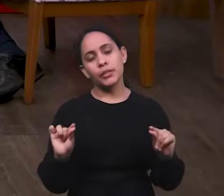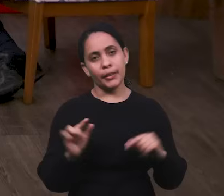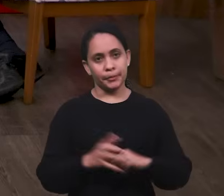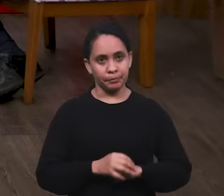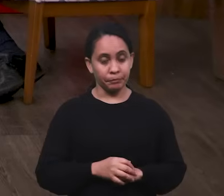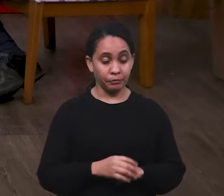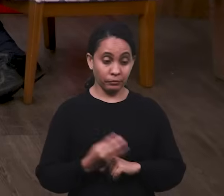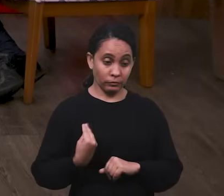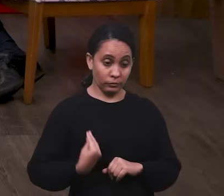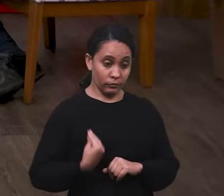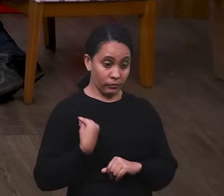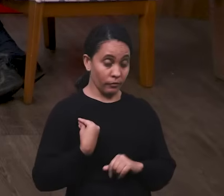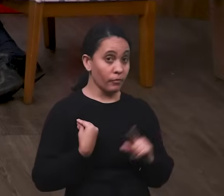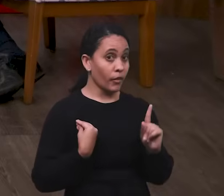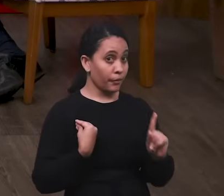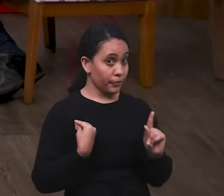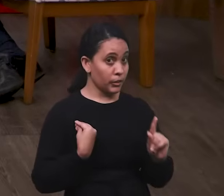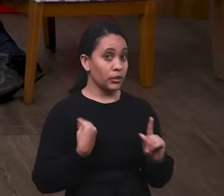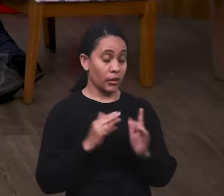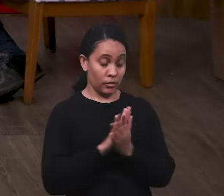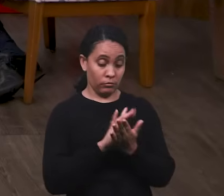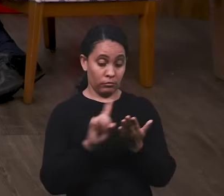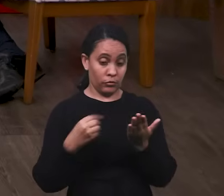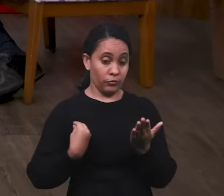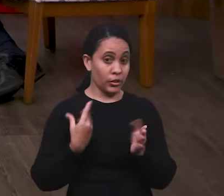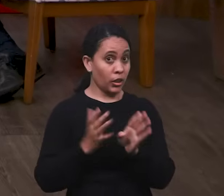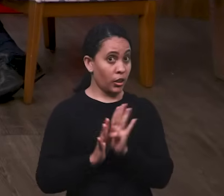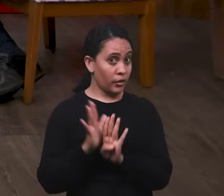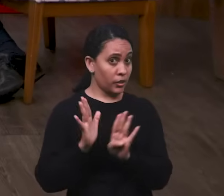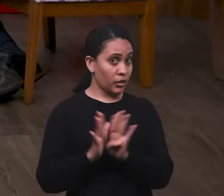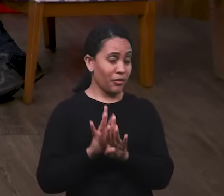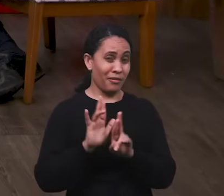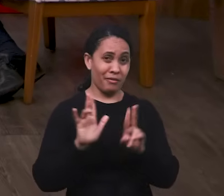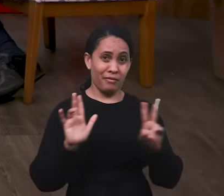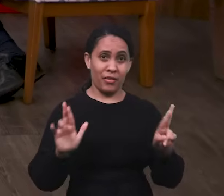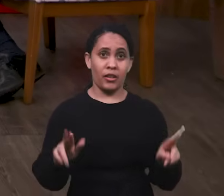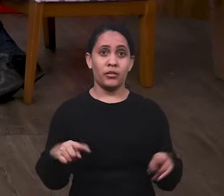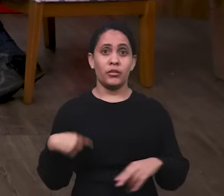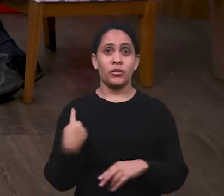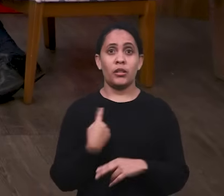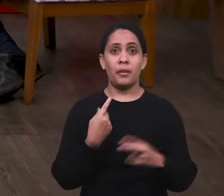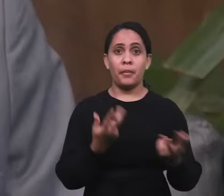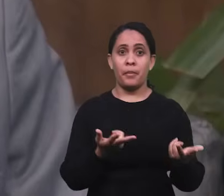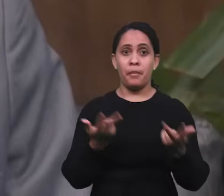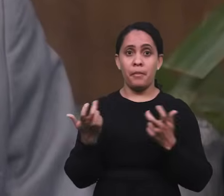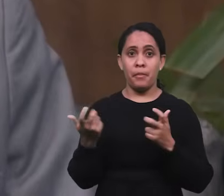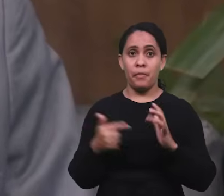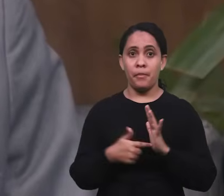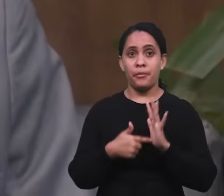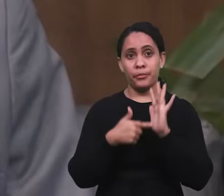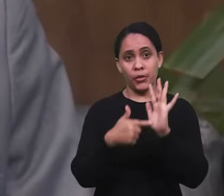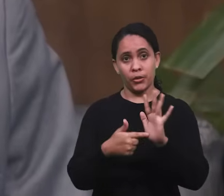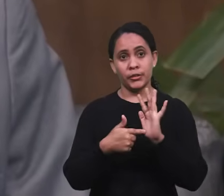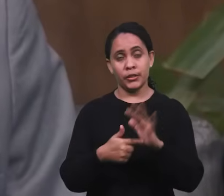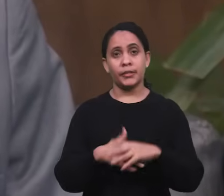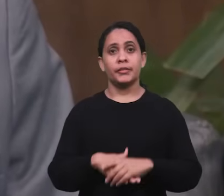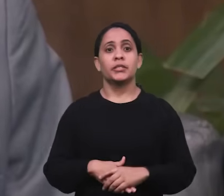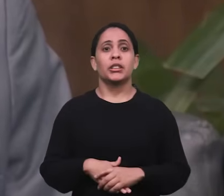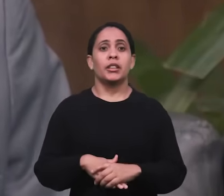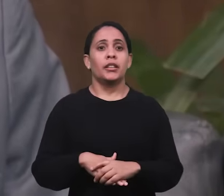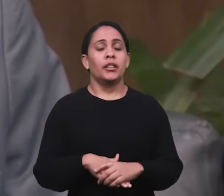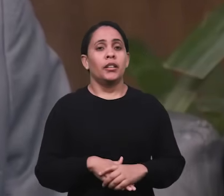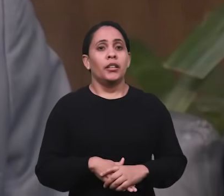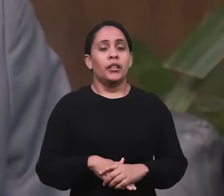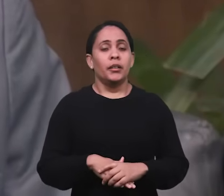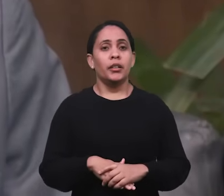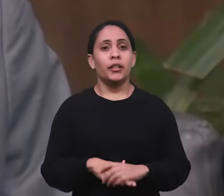fonte de vida e de ensino. Então, aqui estão os exemplos que nós hoje estamos